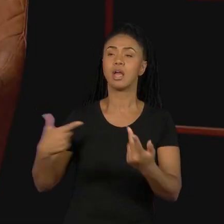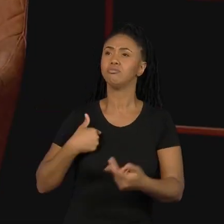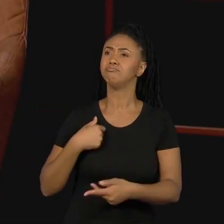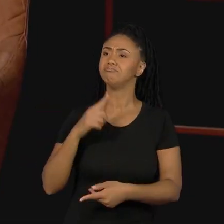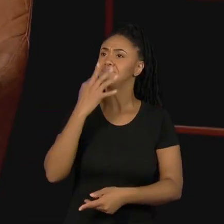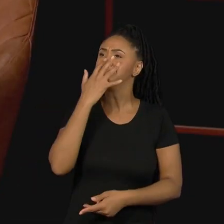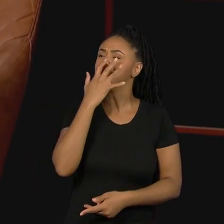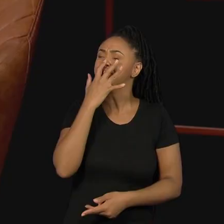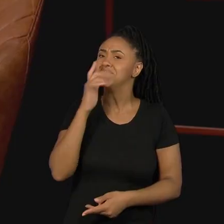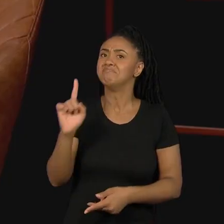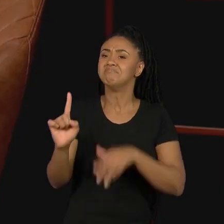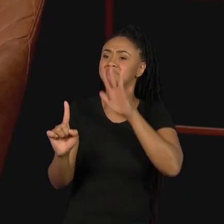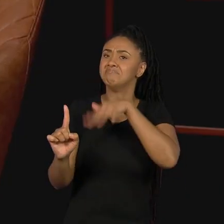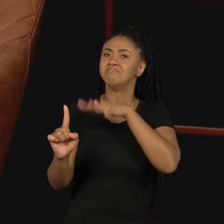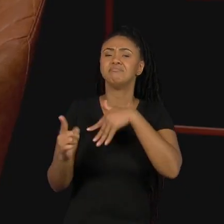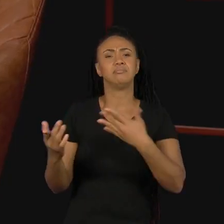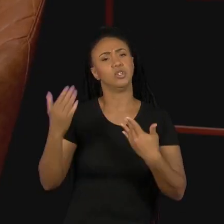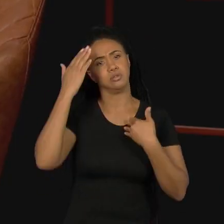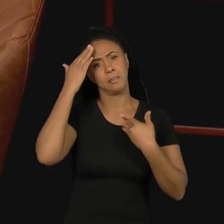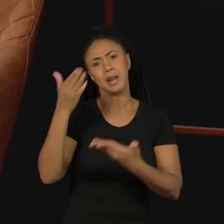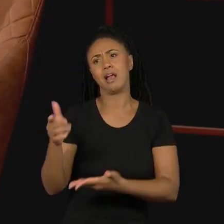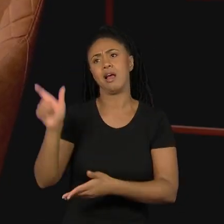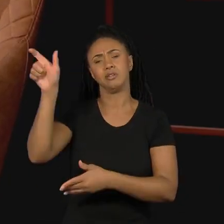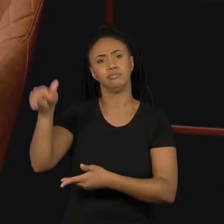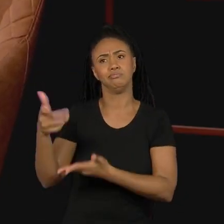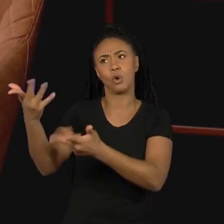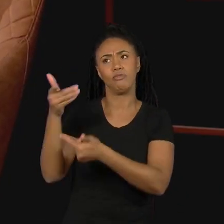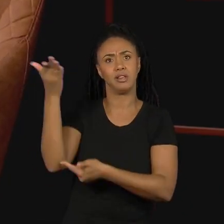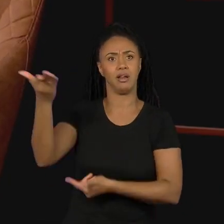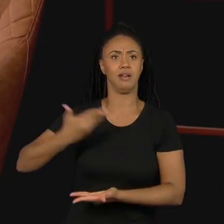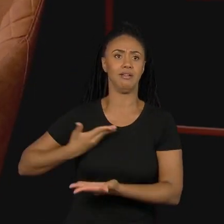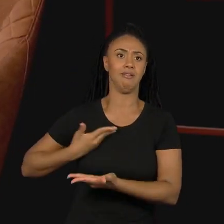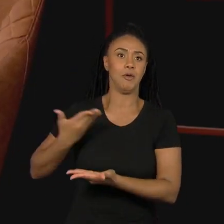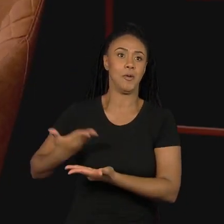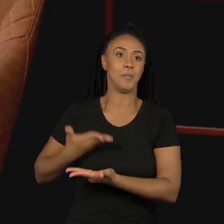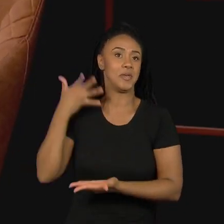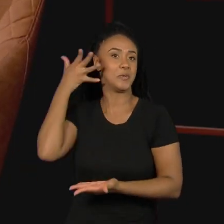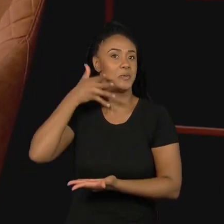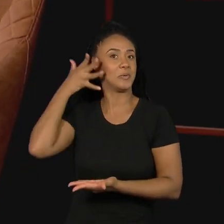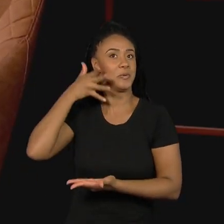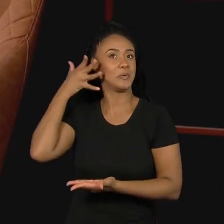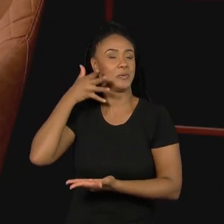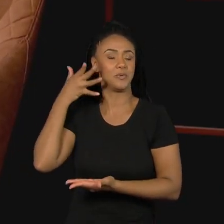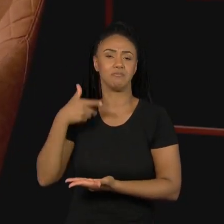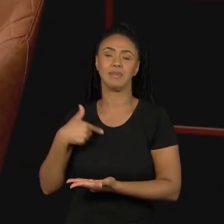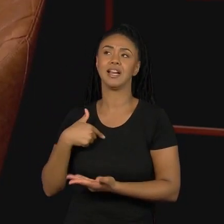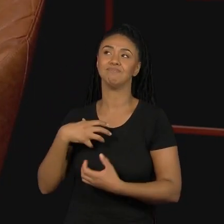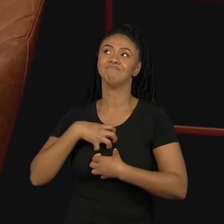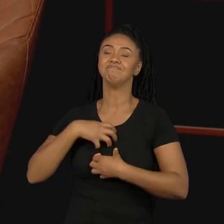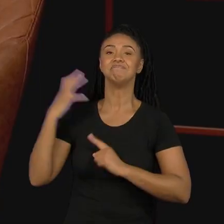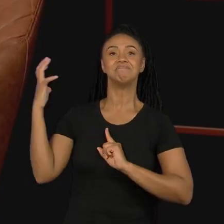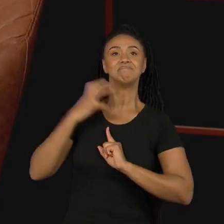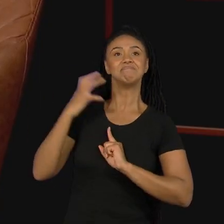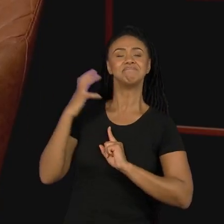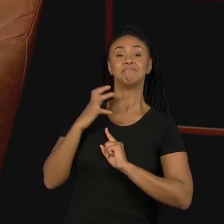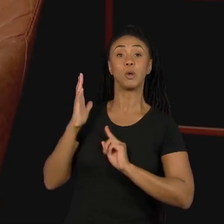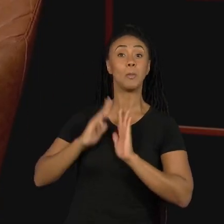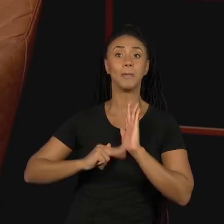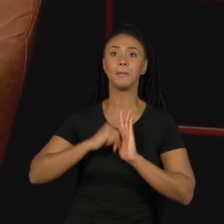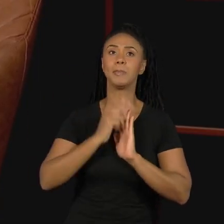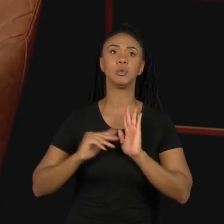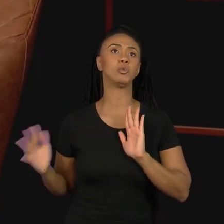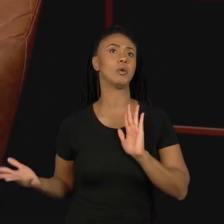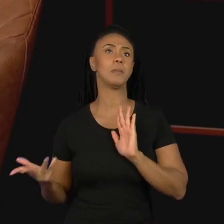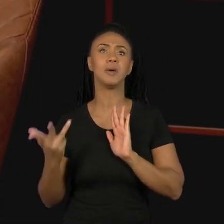enorme. E olha, muito obrigado de ter aqui esse queridão amigo, um colega, inspirador, grande pintor. Ele é um